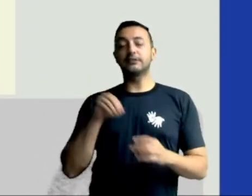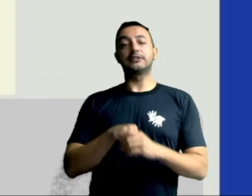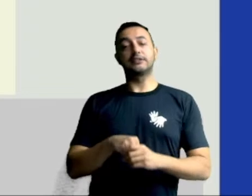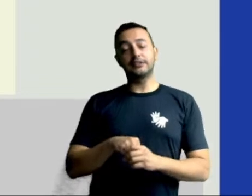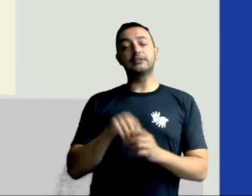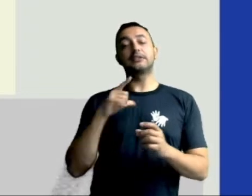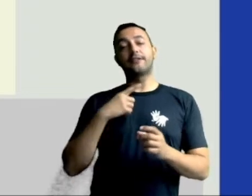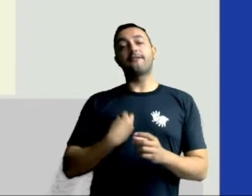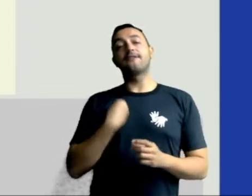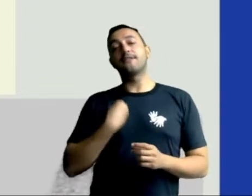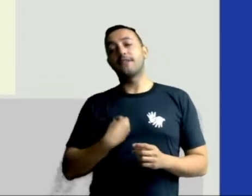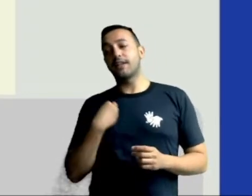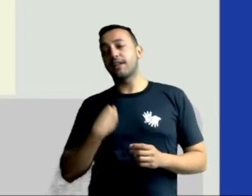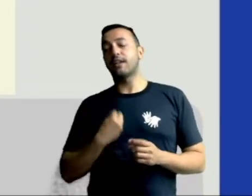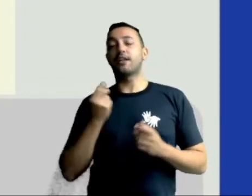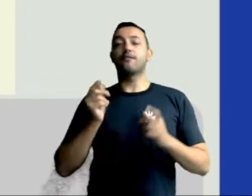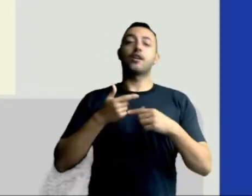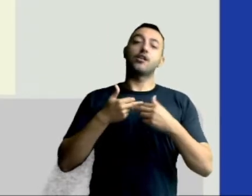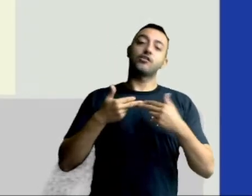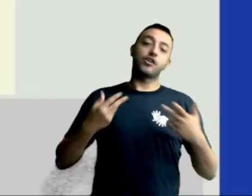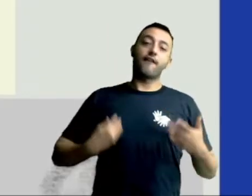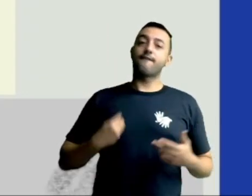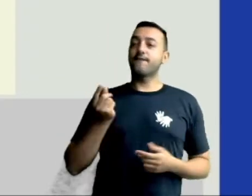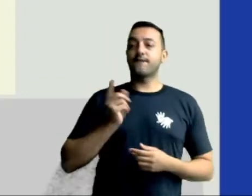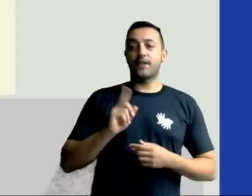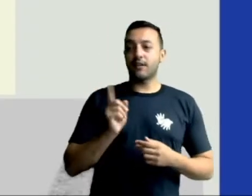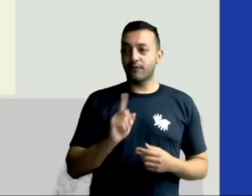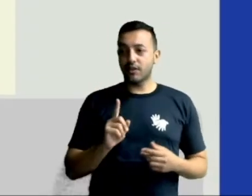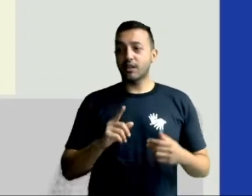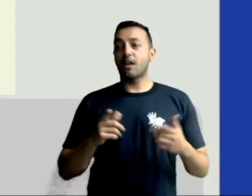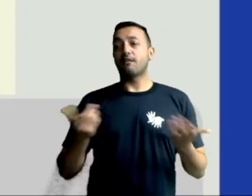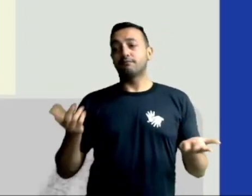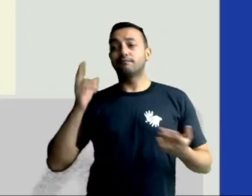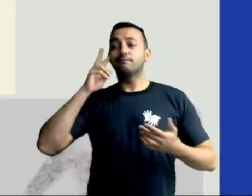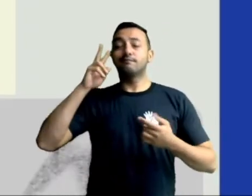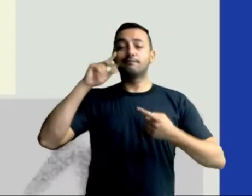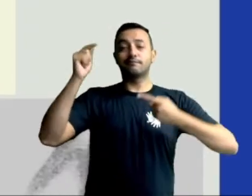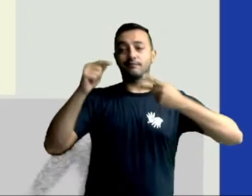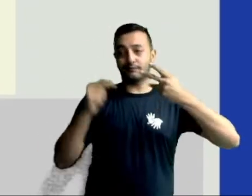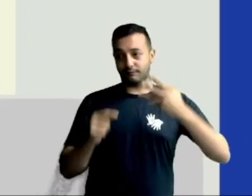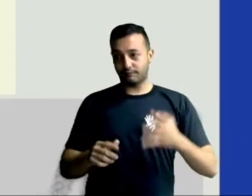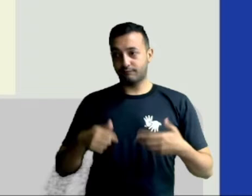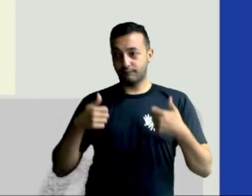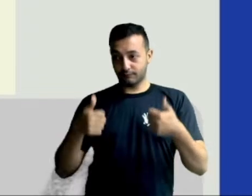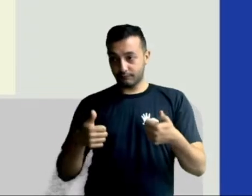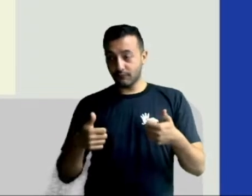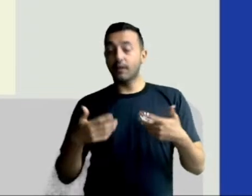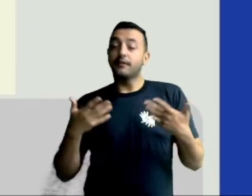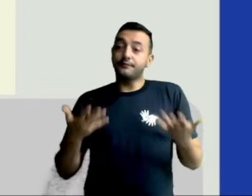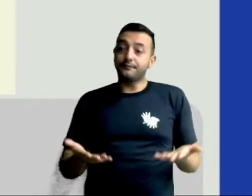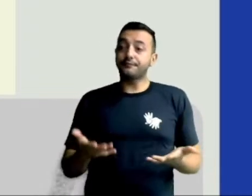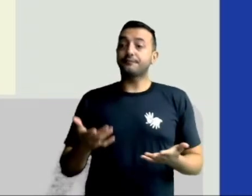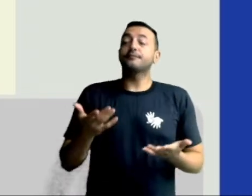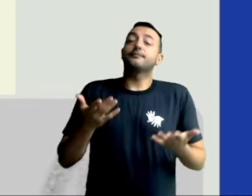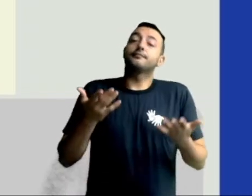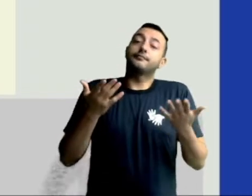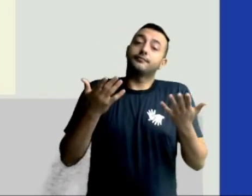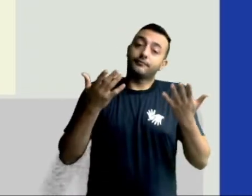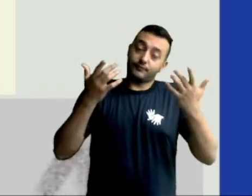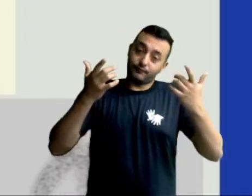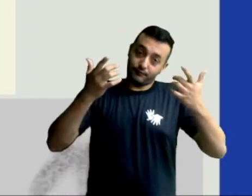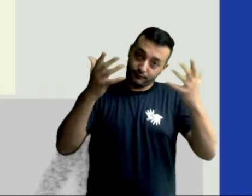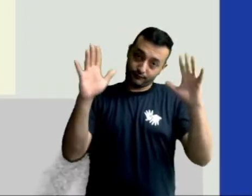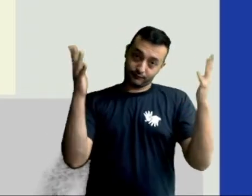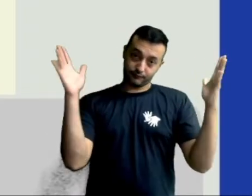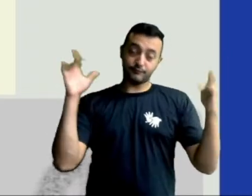os seres vivos, os componentes não vivos. Vamos fazer uma revisão aqui, tá? Então, o ambiente, ele é formado